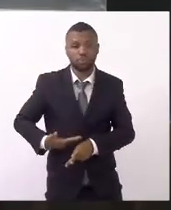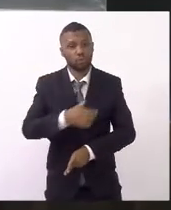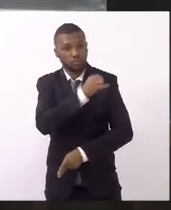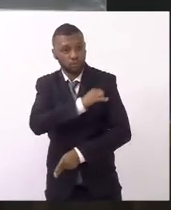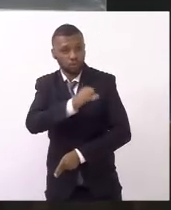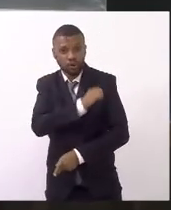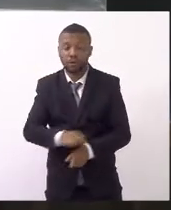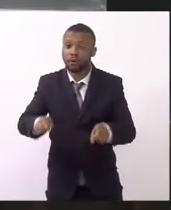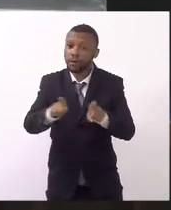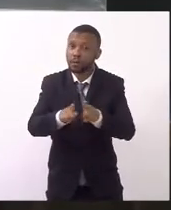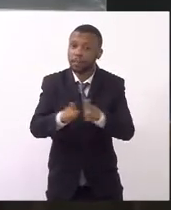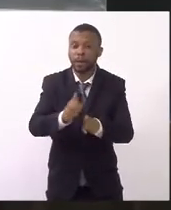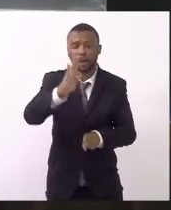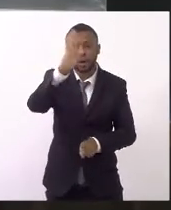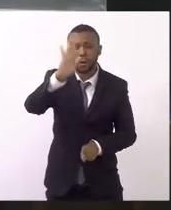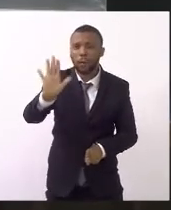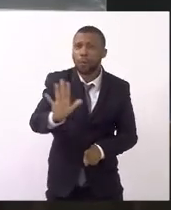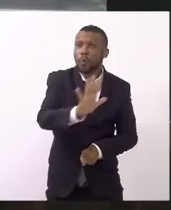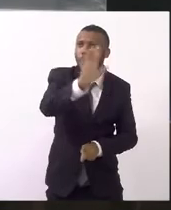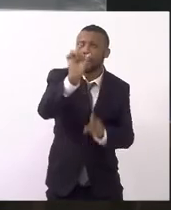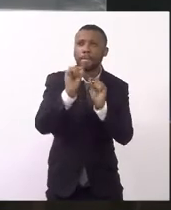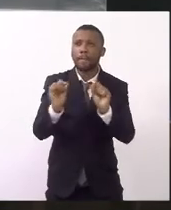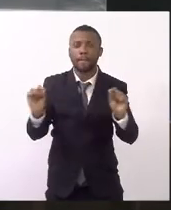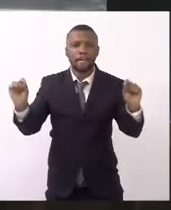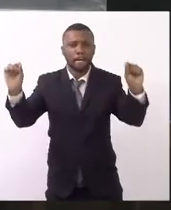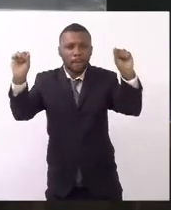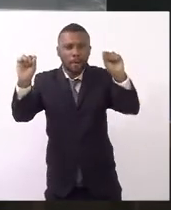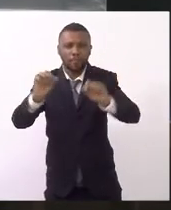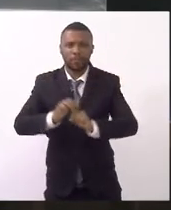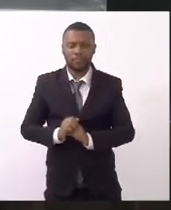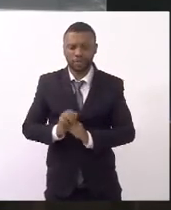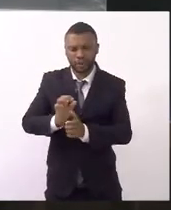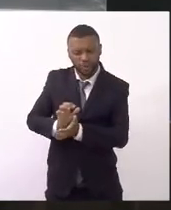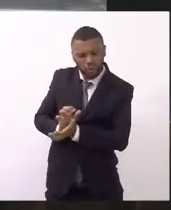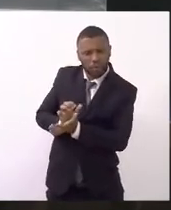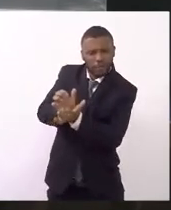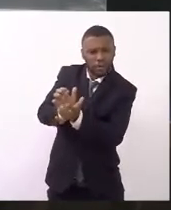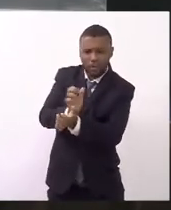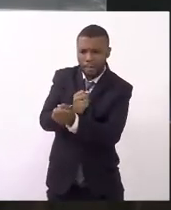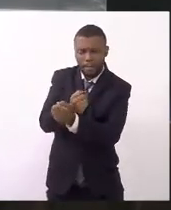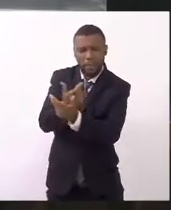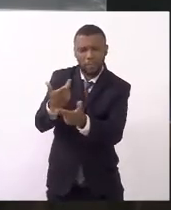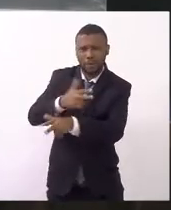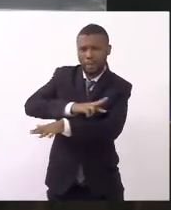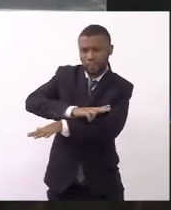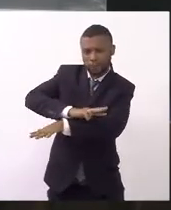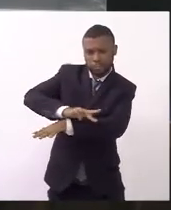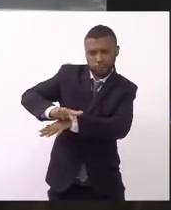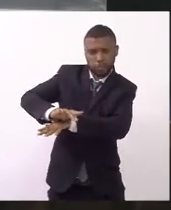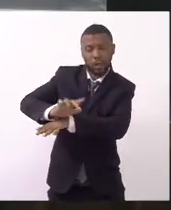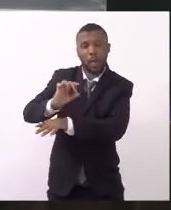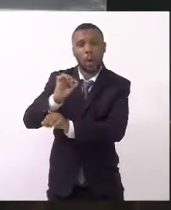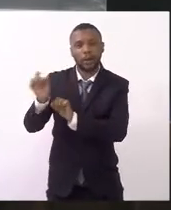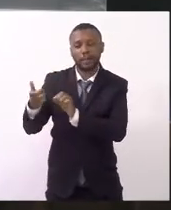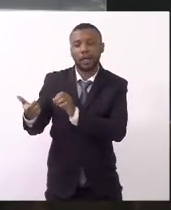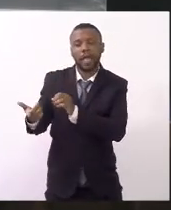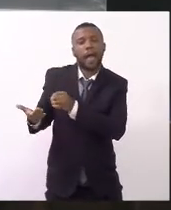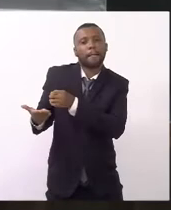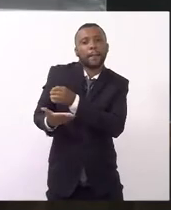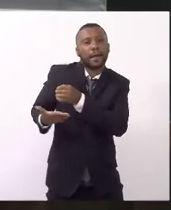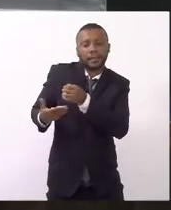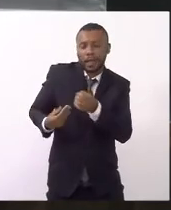e no Brasil o racismo é o que há é o que há muito tempo tem para mim pavimentado a nossa existência